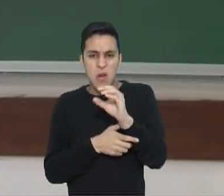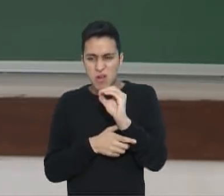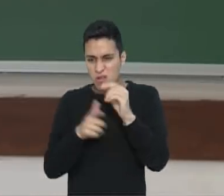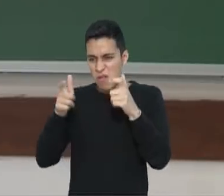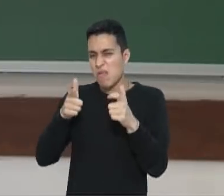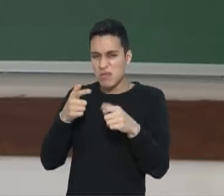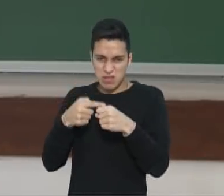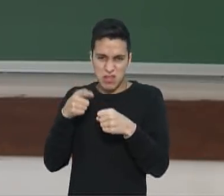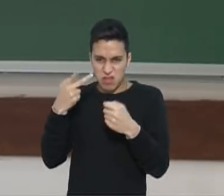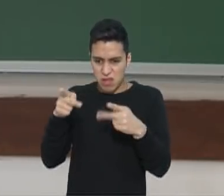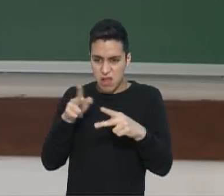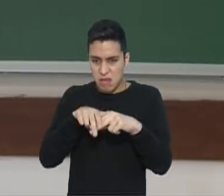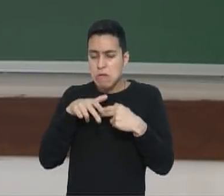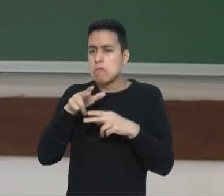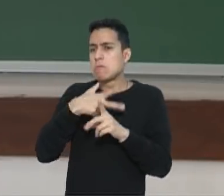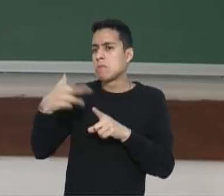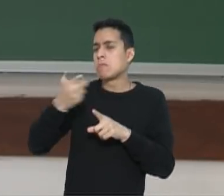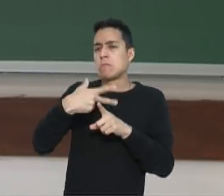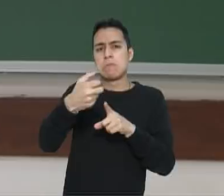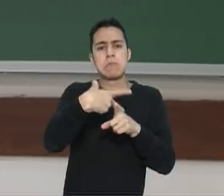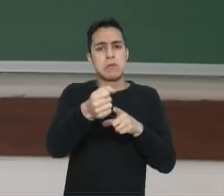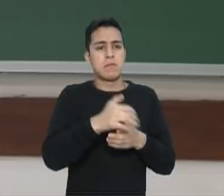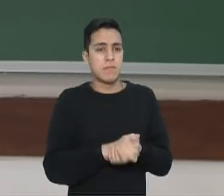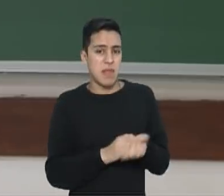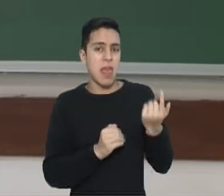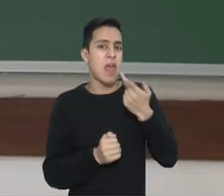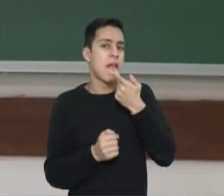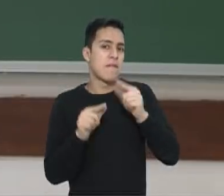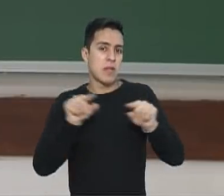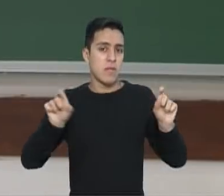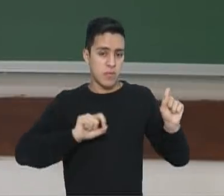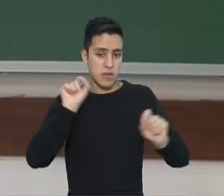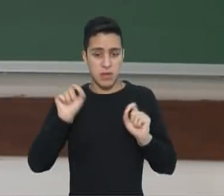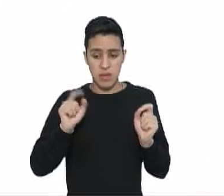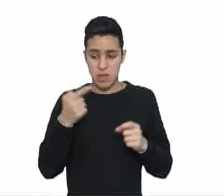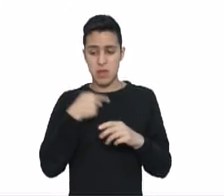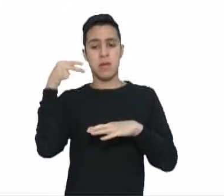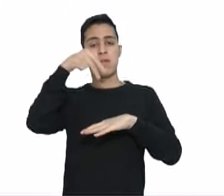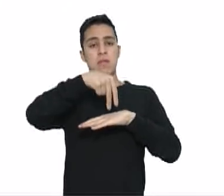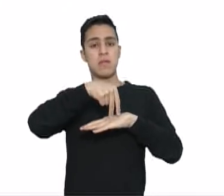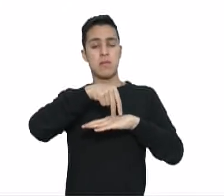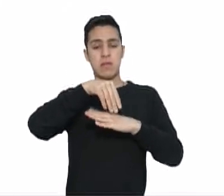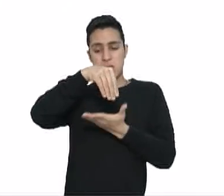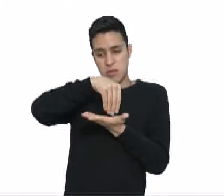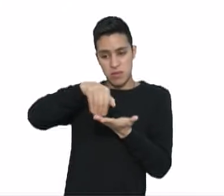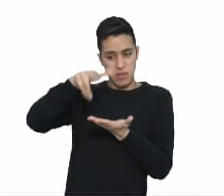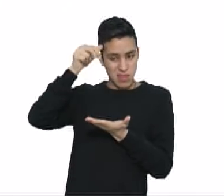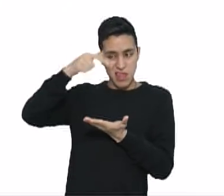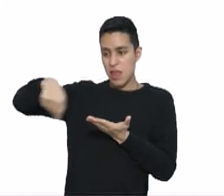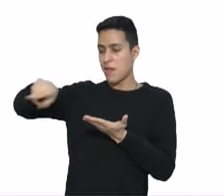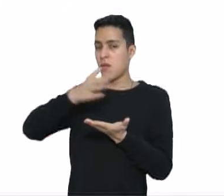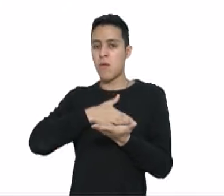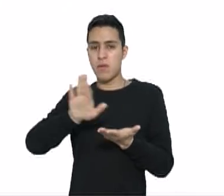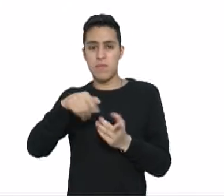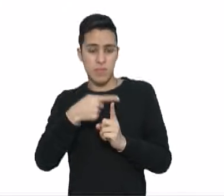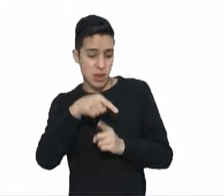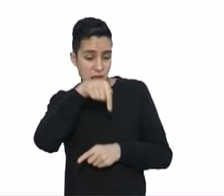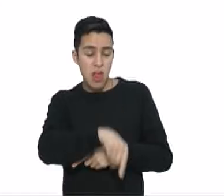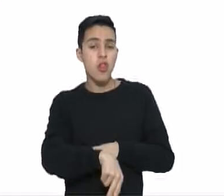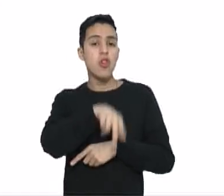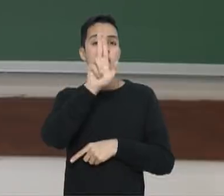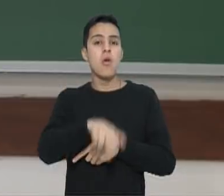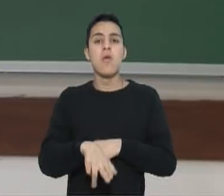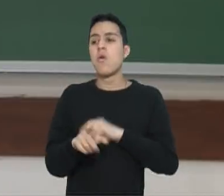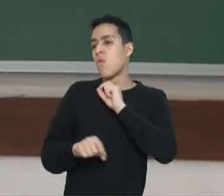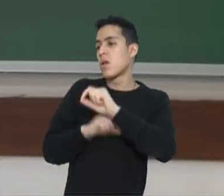onde ele nasceu. Ele dizia: minha presença no pódio de xadrez soviético era incômoda para o regime, porque ele nunca foi